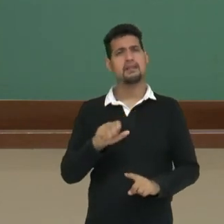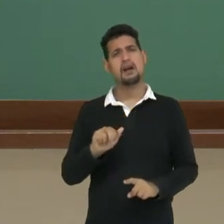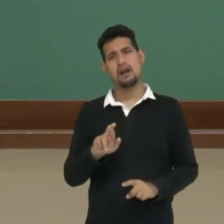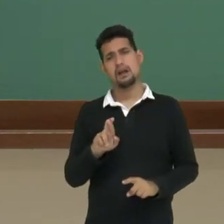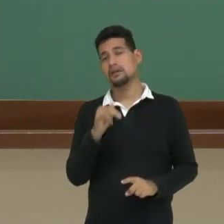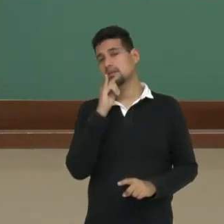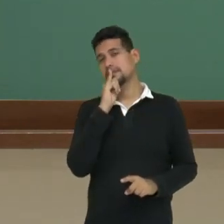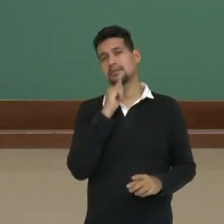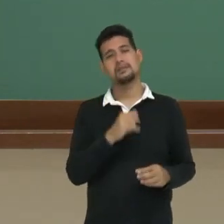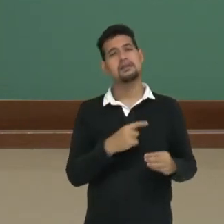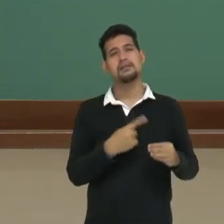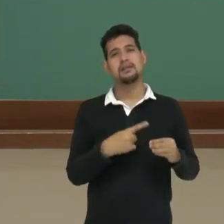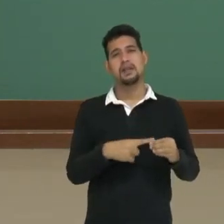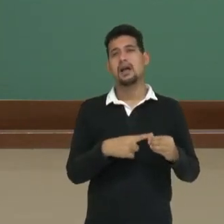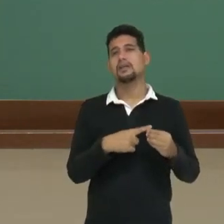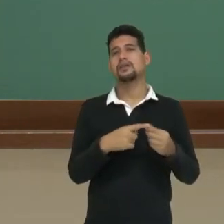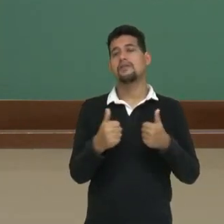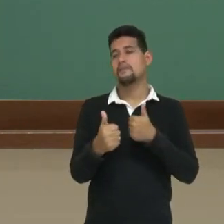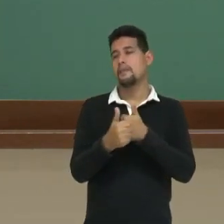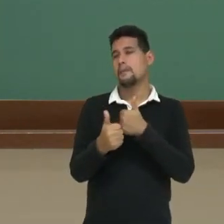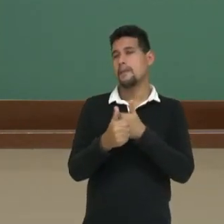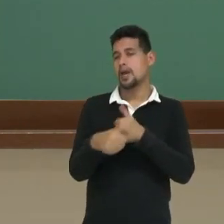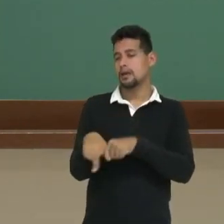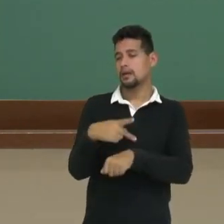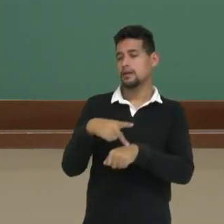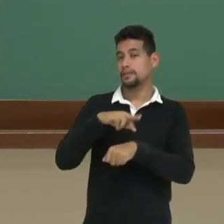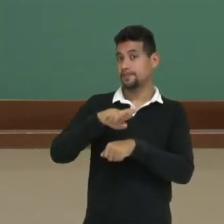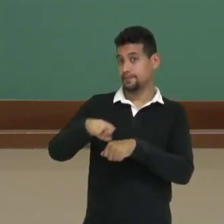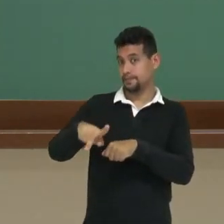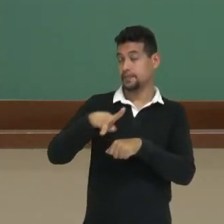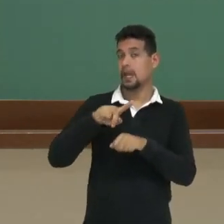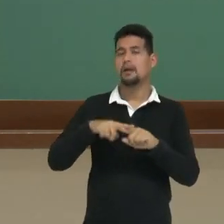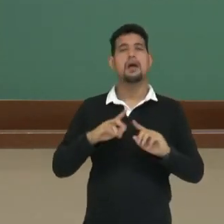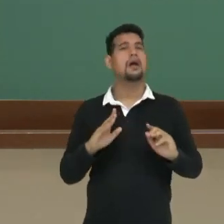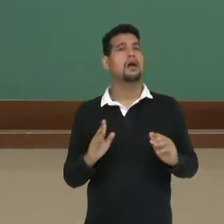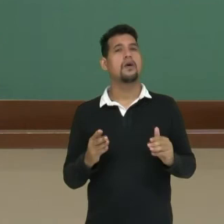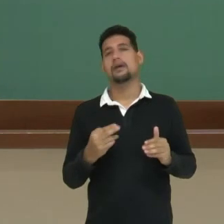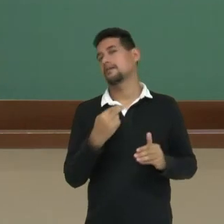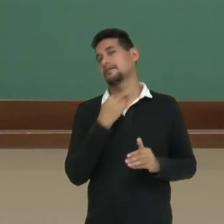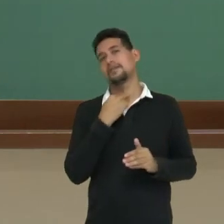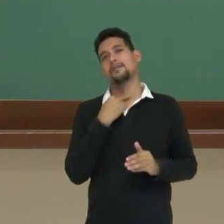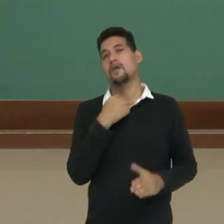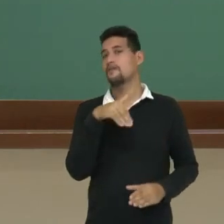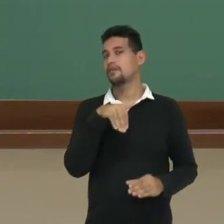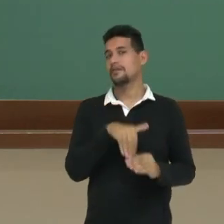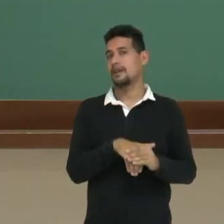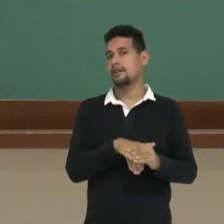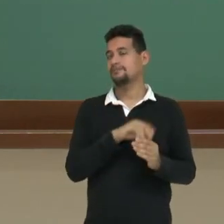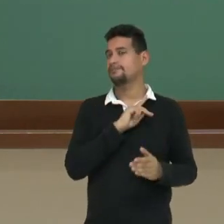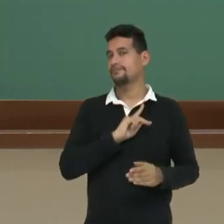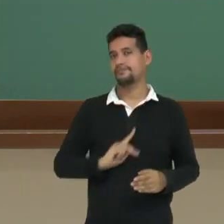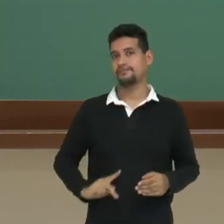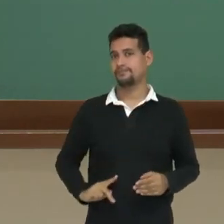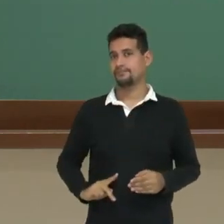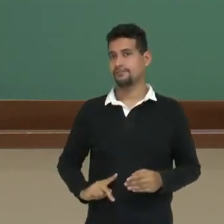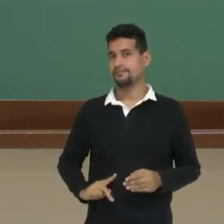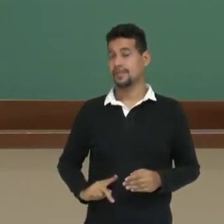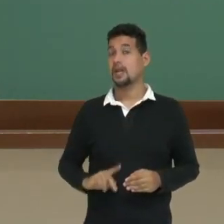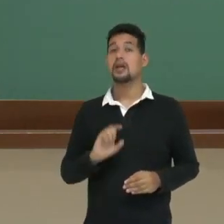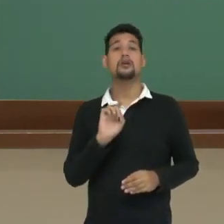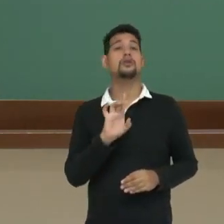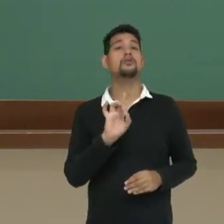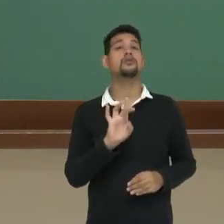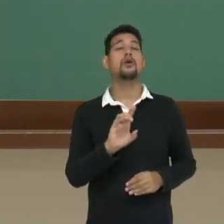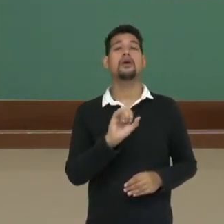exemplo, cidades de fronteira com outros países. Então, a partir de agora, a gente já não poderia mais votar para presidente, a votação seria indireta